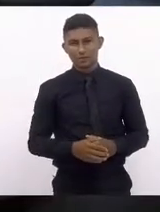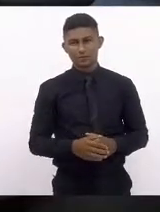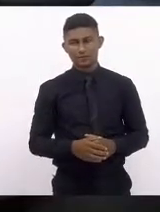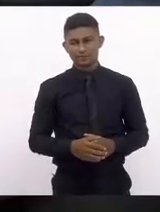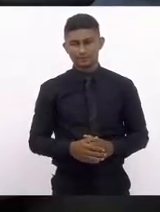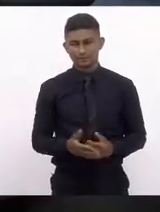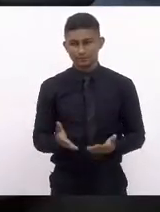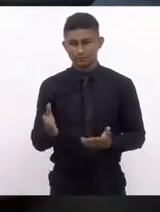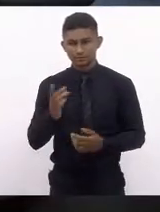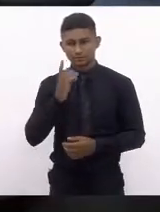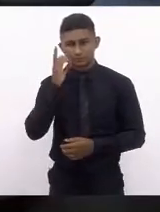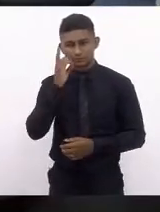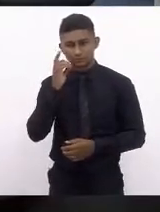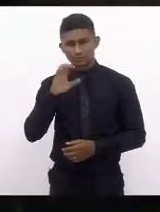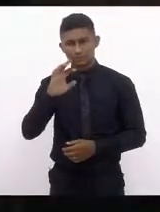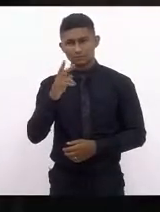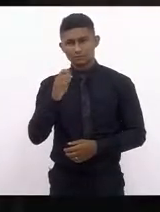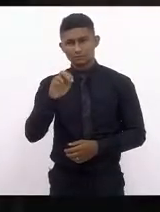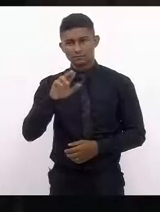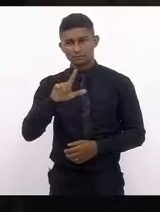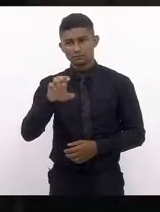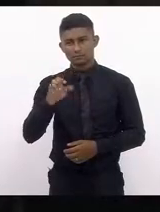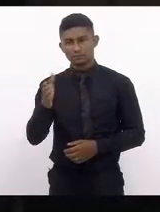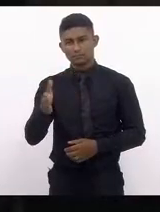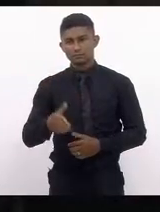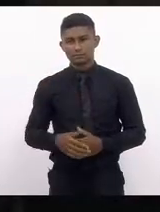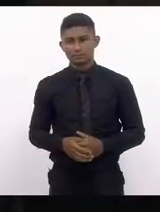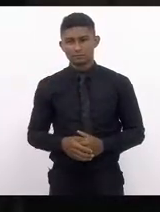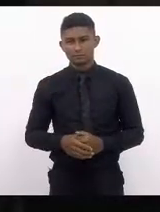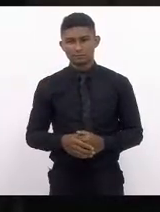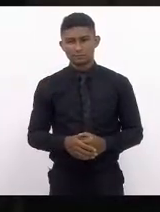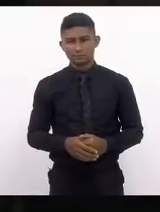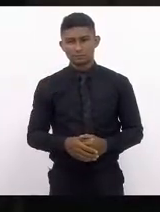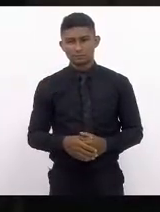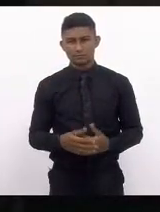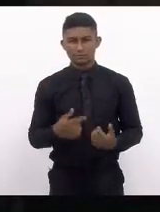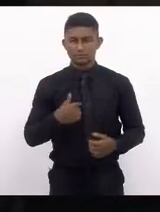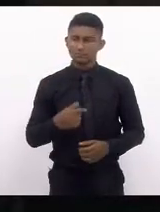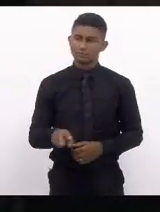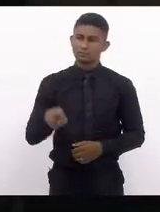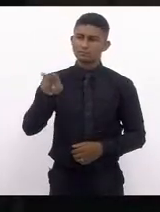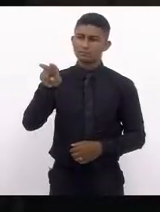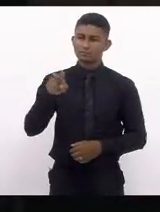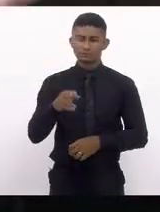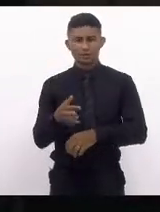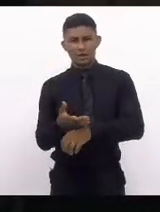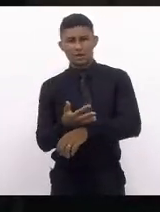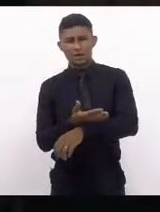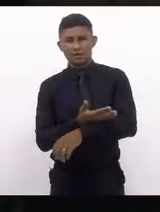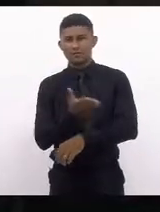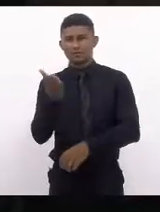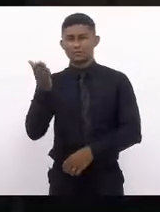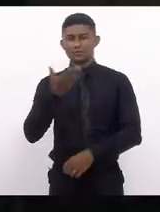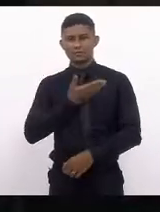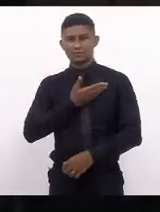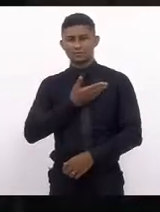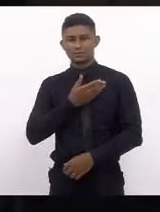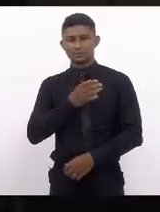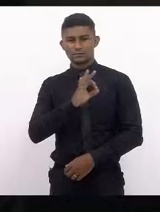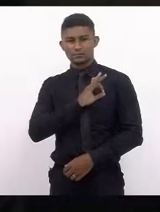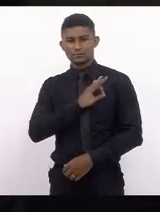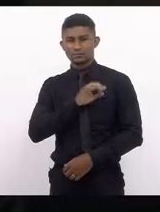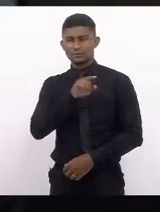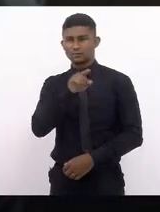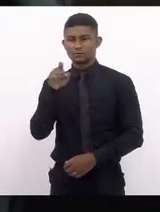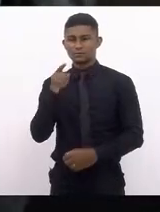Batista Presidente é não tem como não se emocionar ver nos nossos colegas aqui policiais